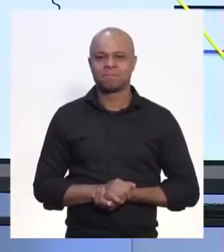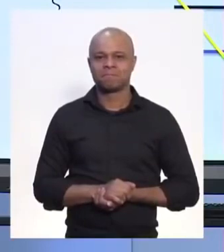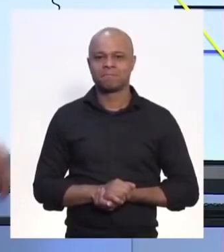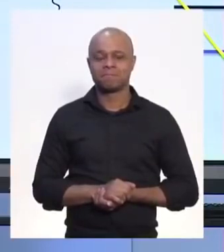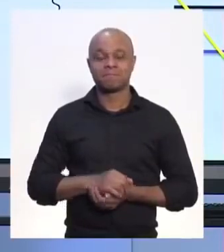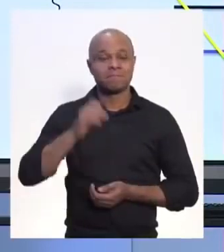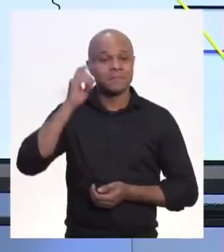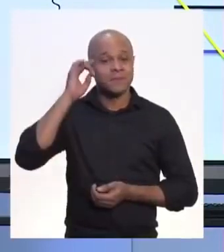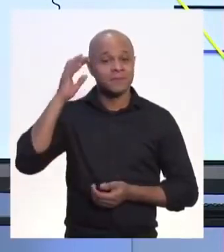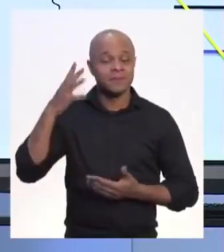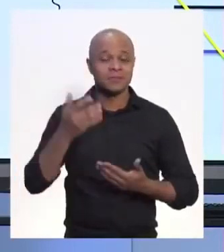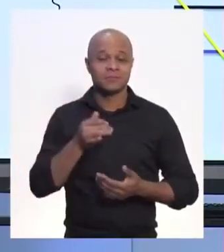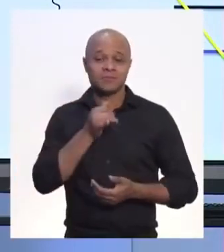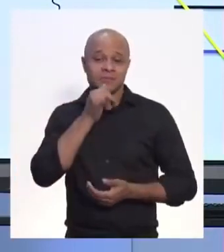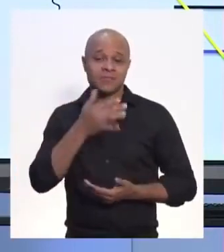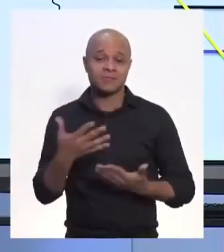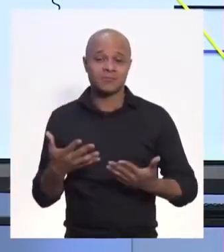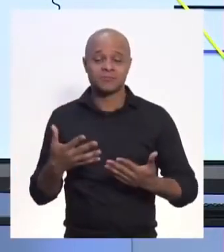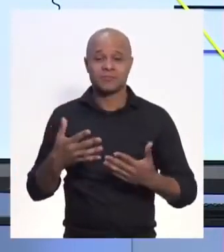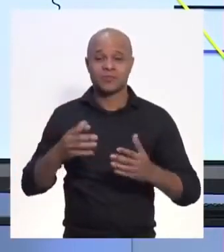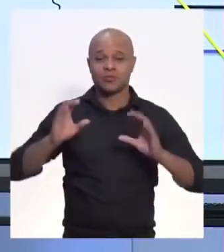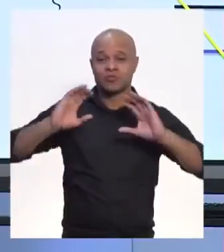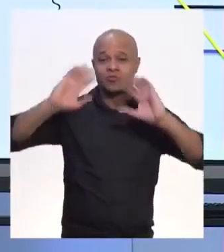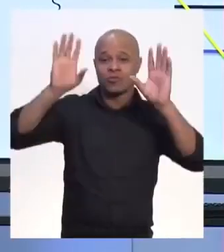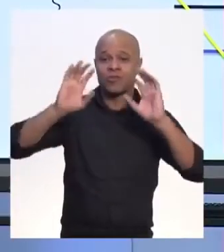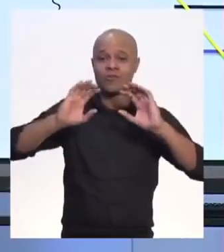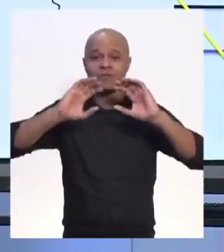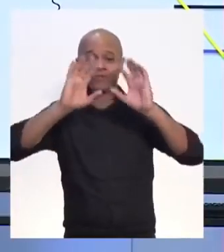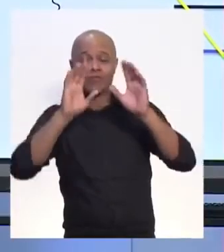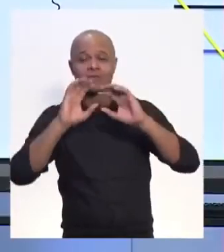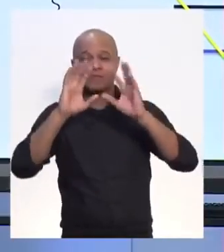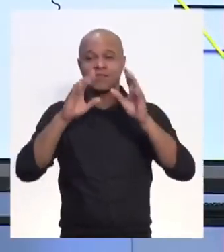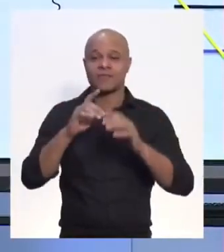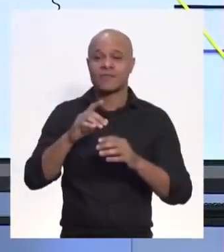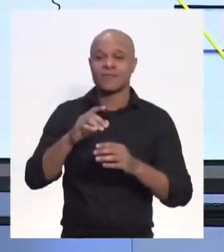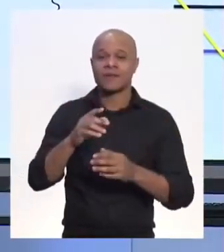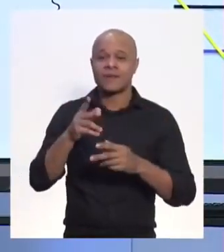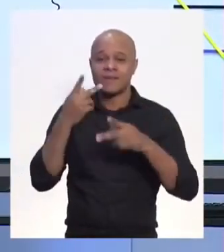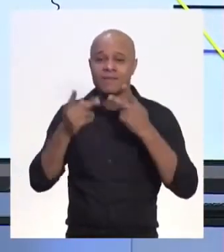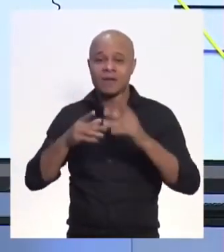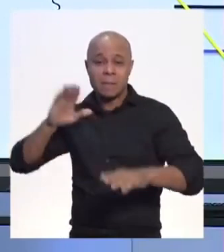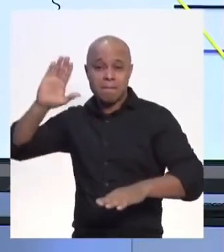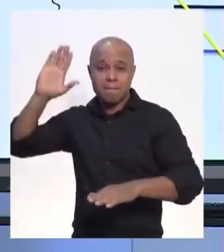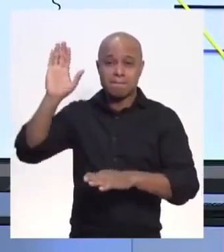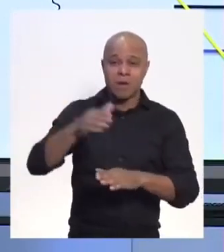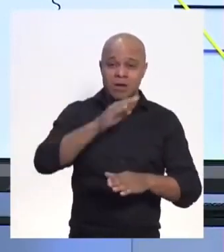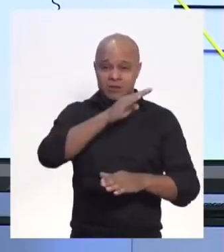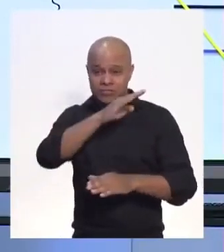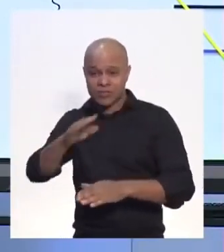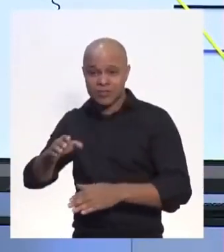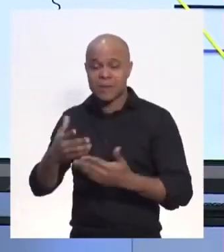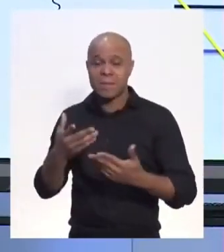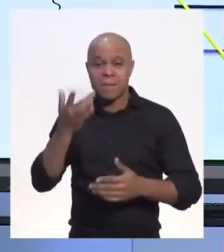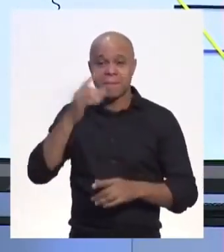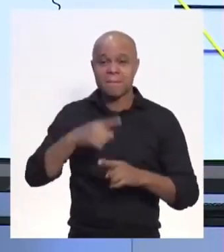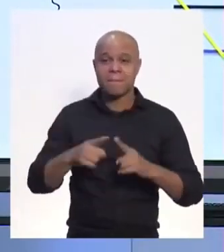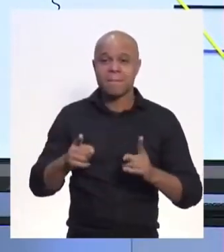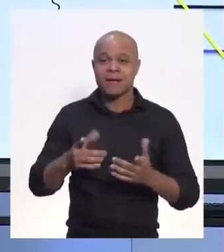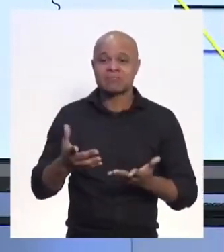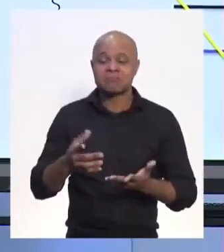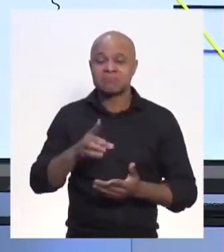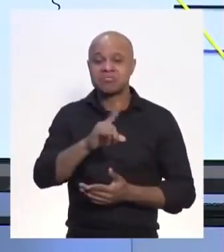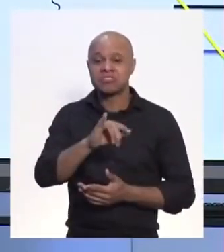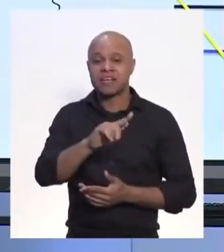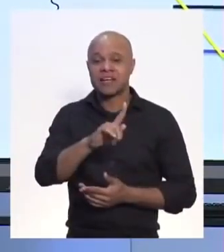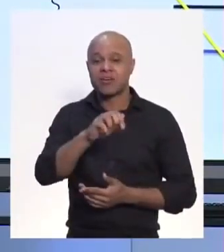de vôlei, por exemplo, que o treinador fala, corta na diagonal, e ele não sabe o que é diagonal. Pois é. Vai para o banco. Não